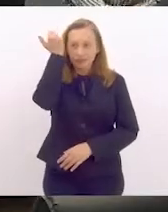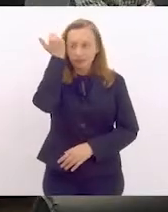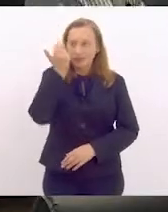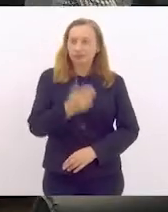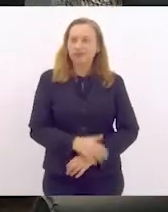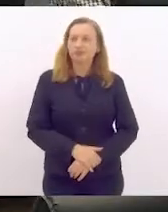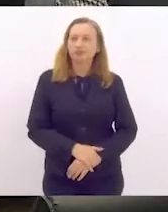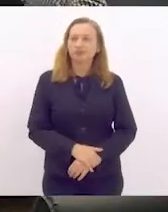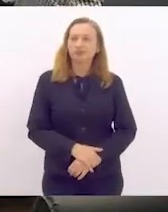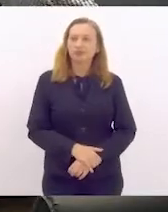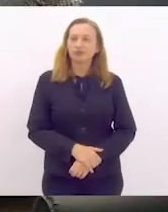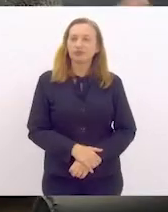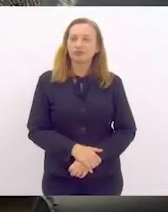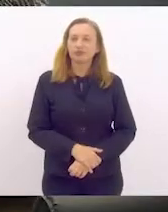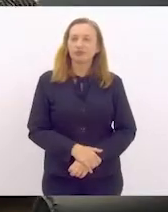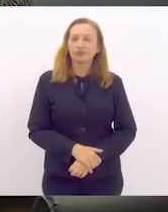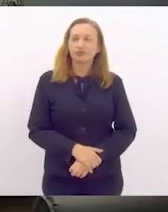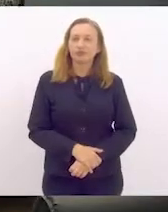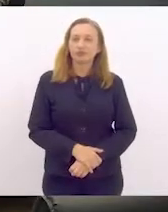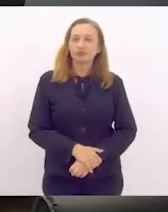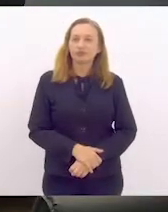Tia.